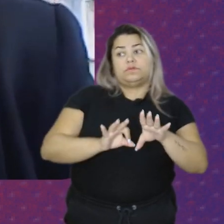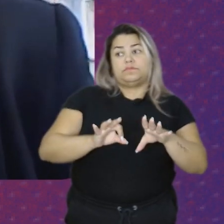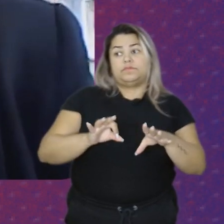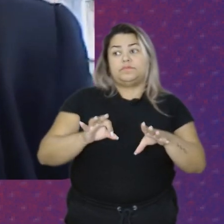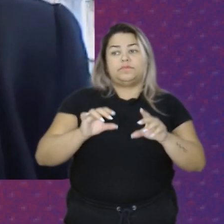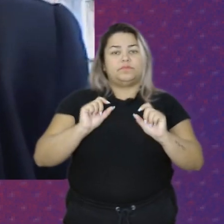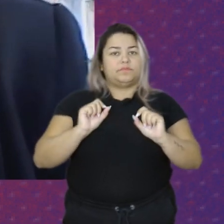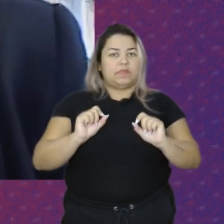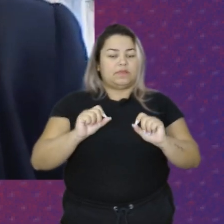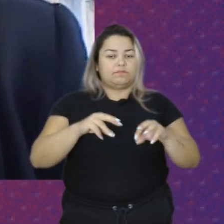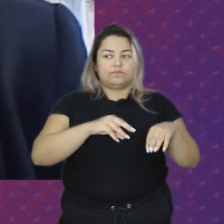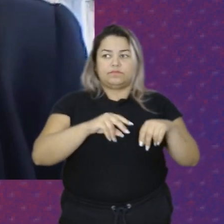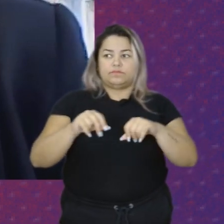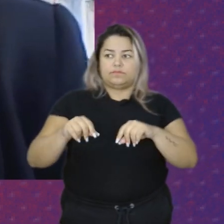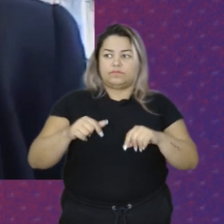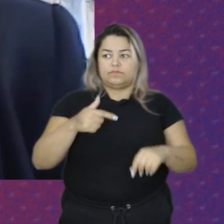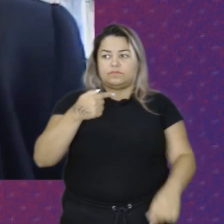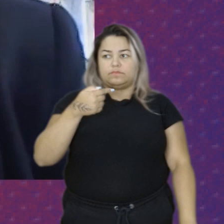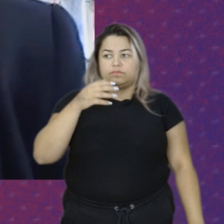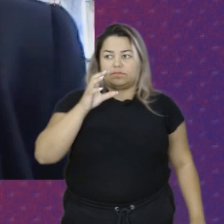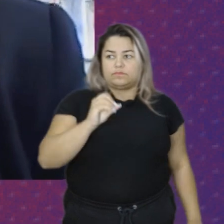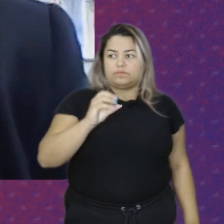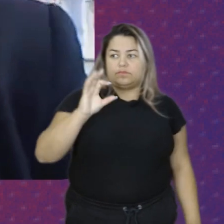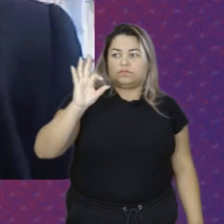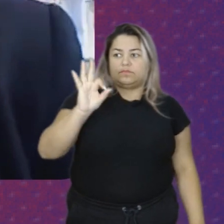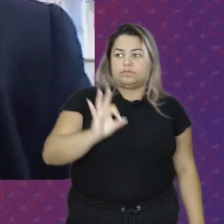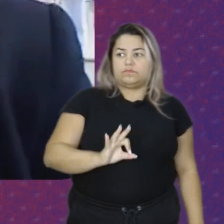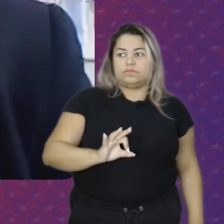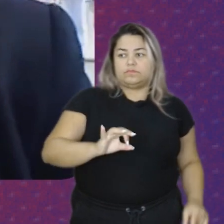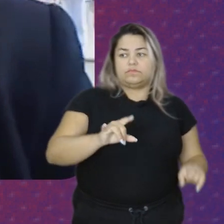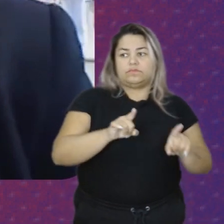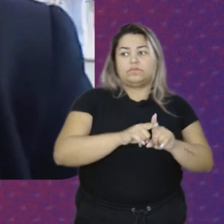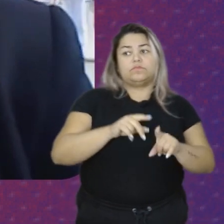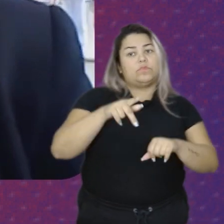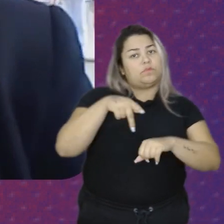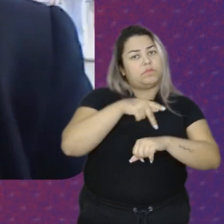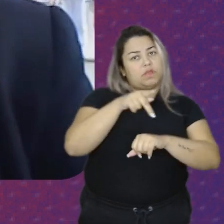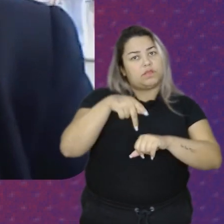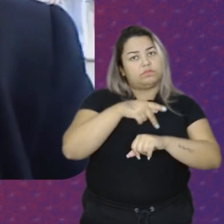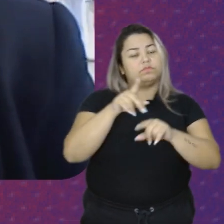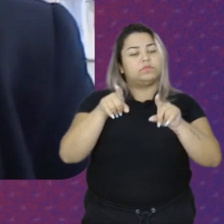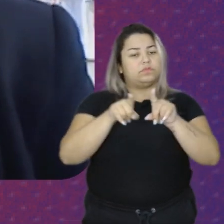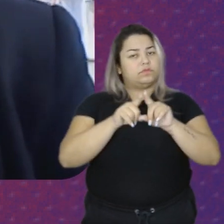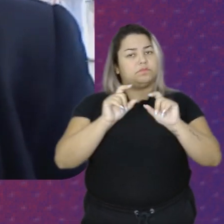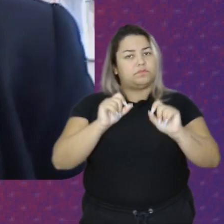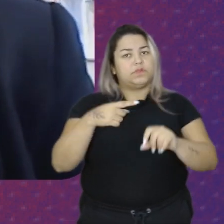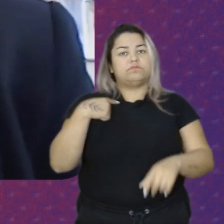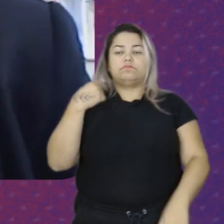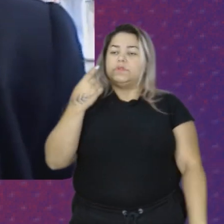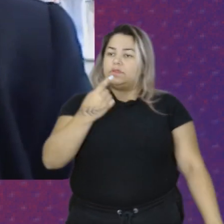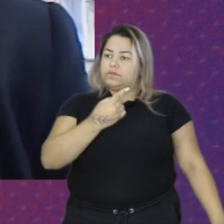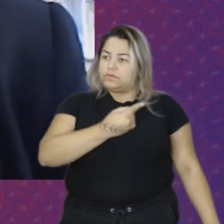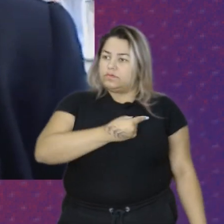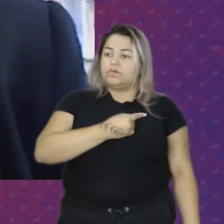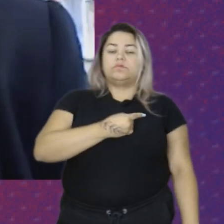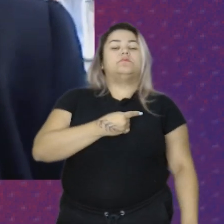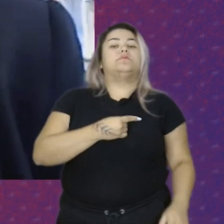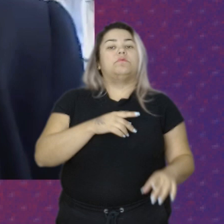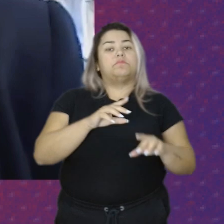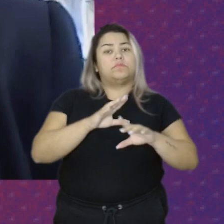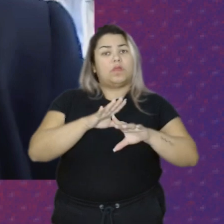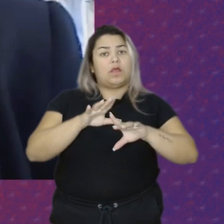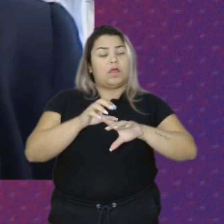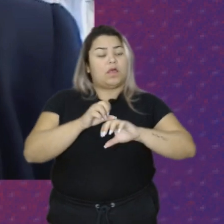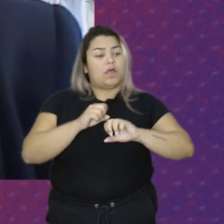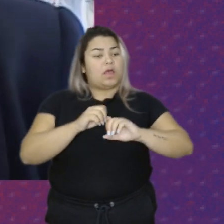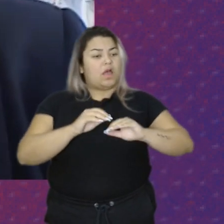terras, 77% estão nas mãos do agronegócio em nosso país. Então, diante disso, nós somos a maioria